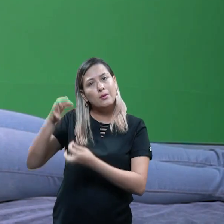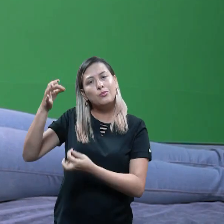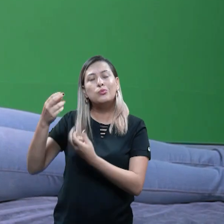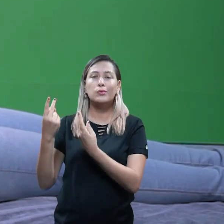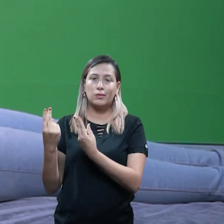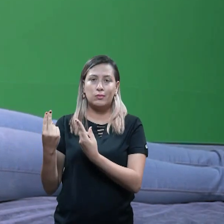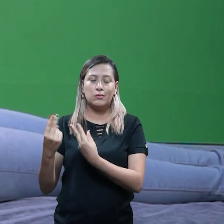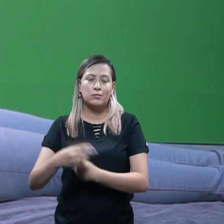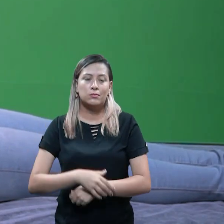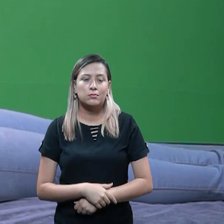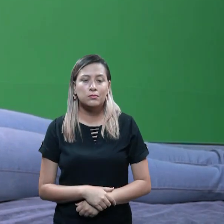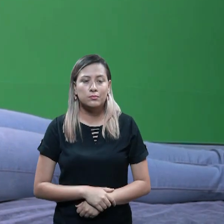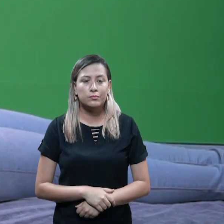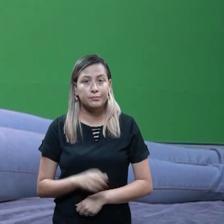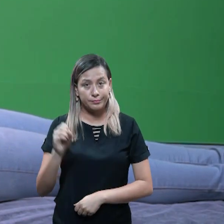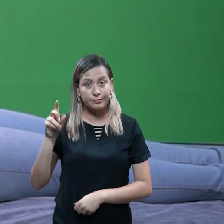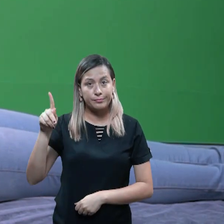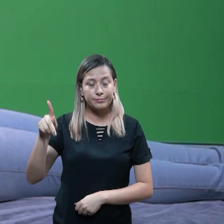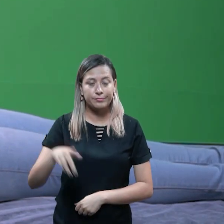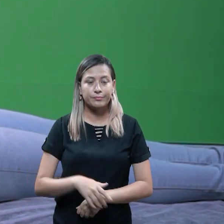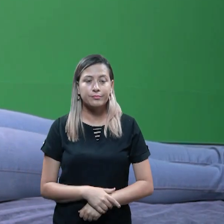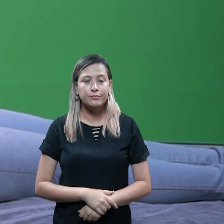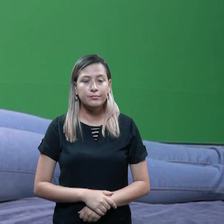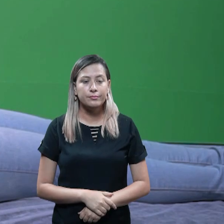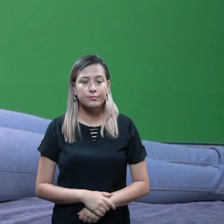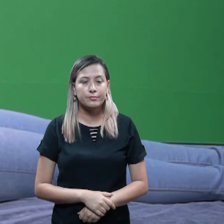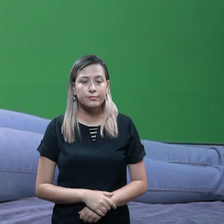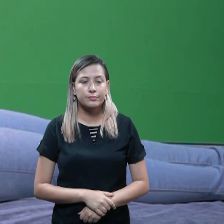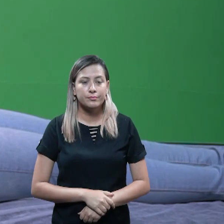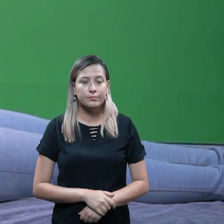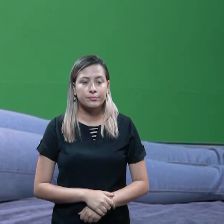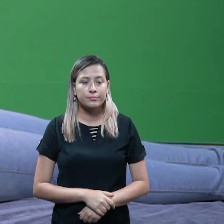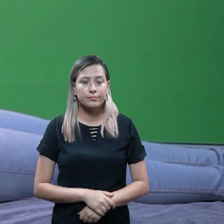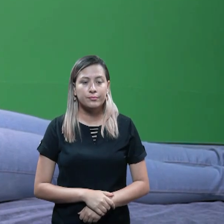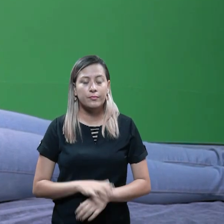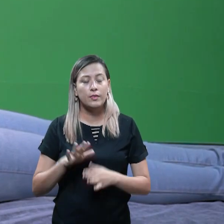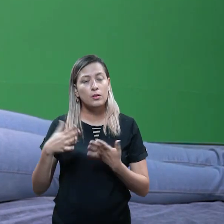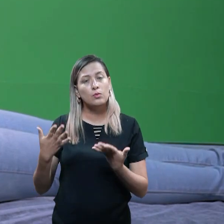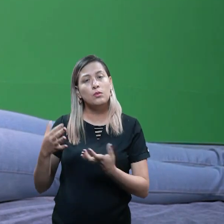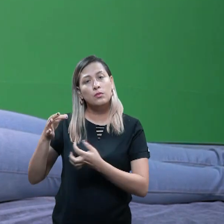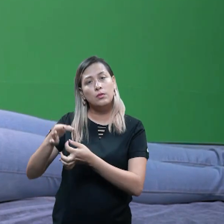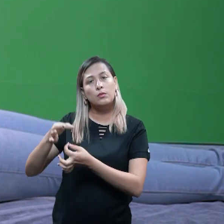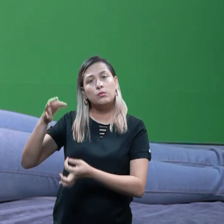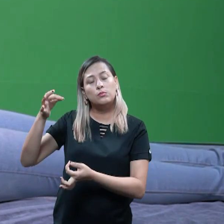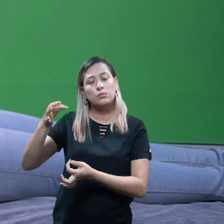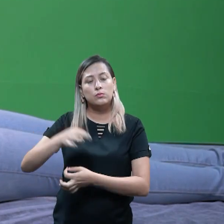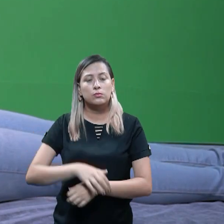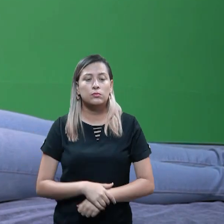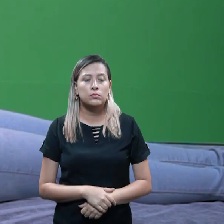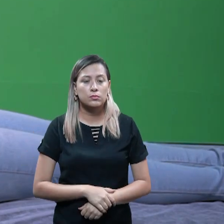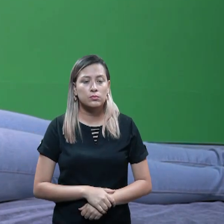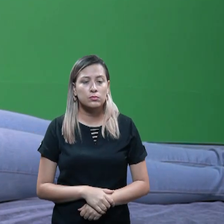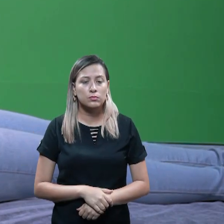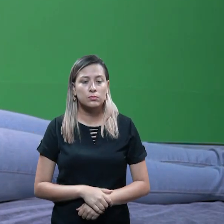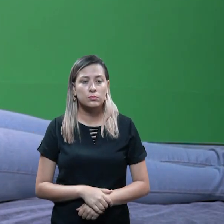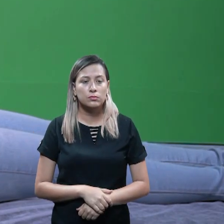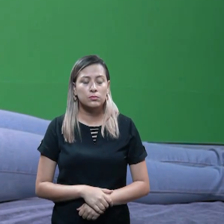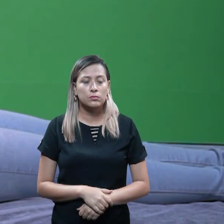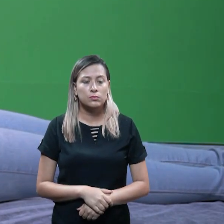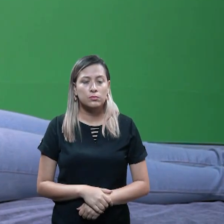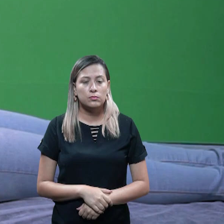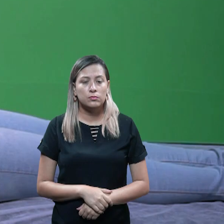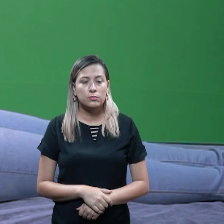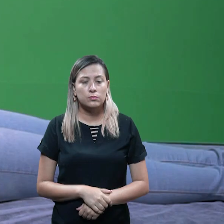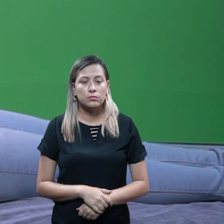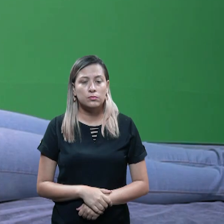igual, ok? E aí, qual a altura que eu vou dar aqui no ponto alto? O